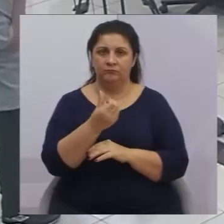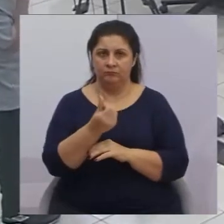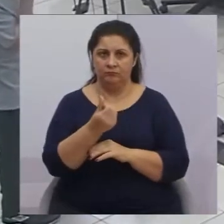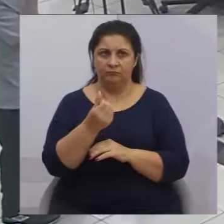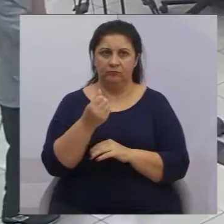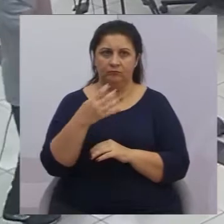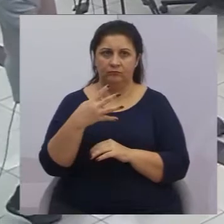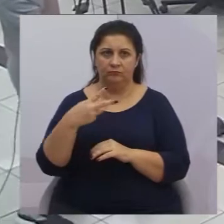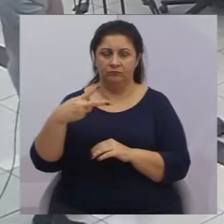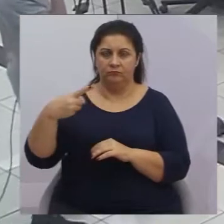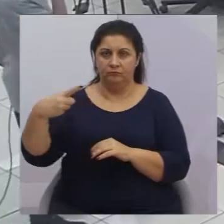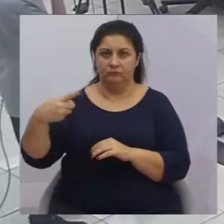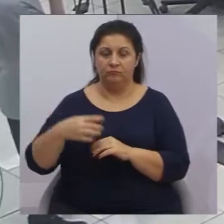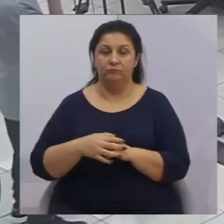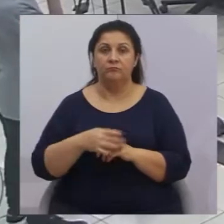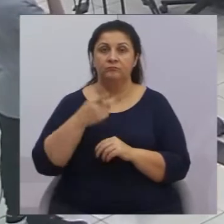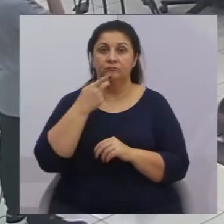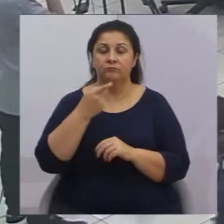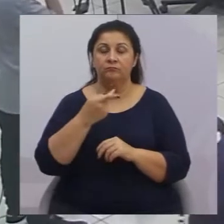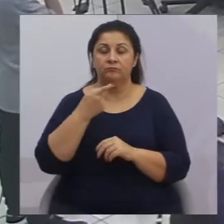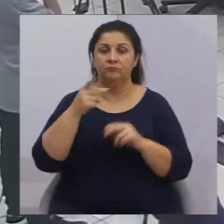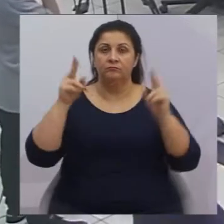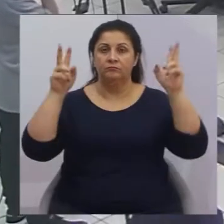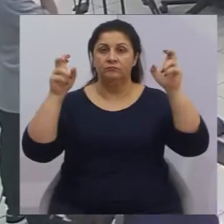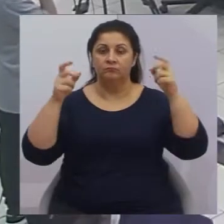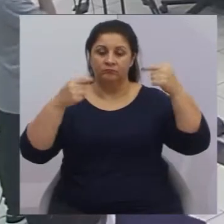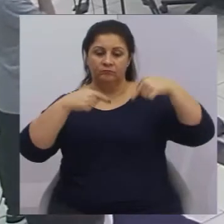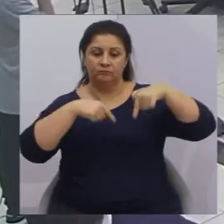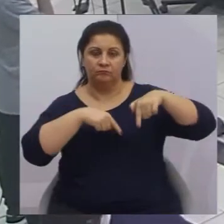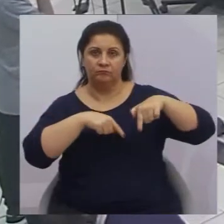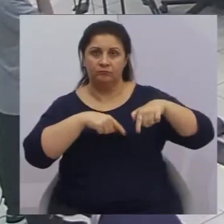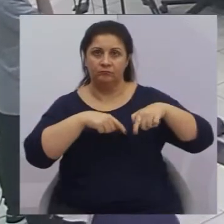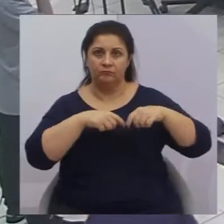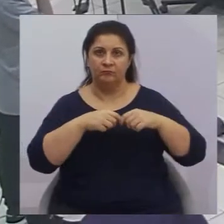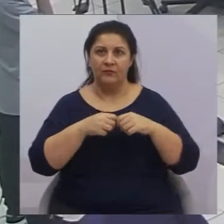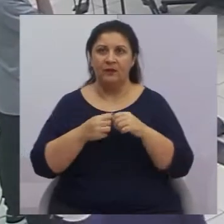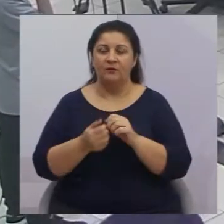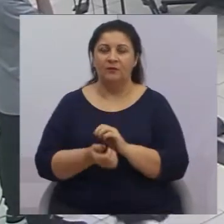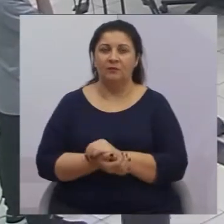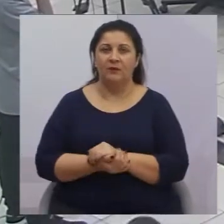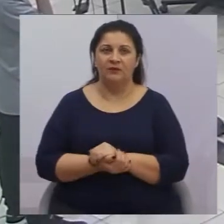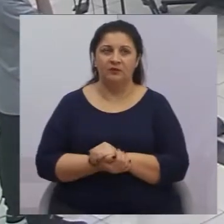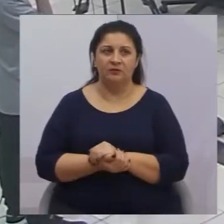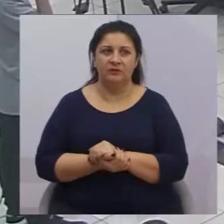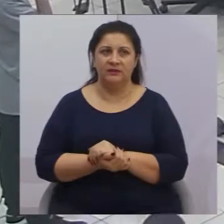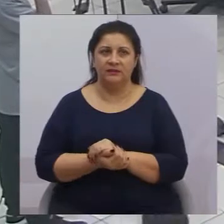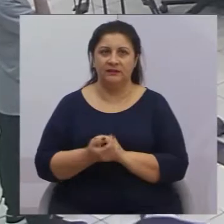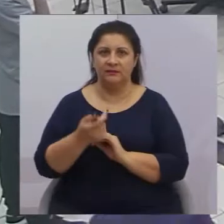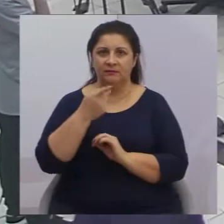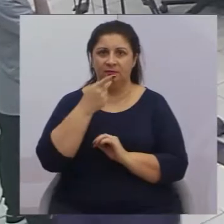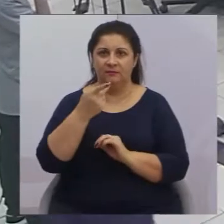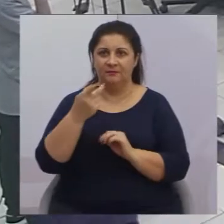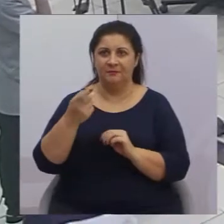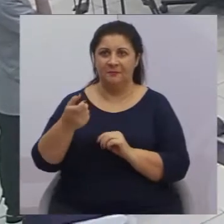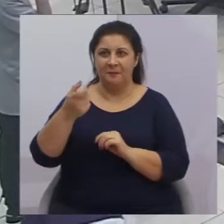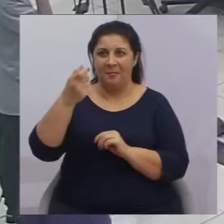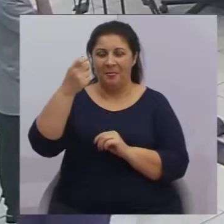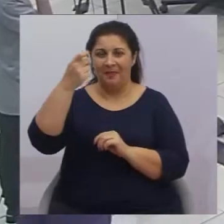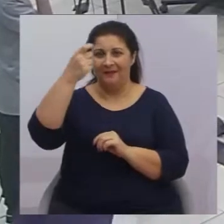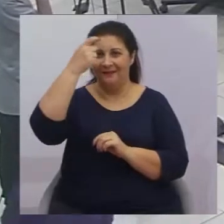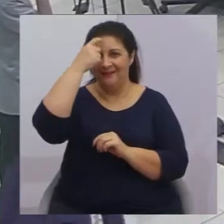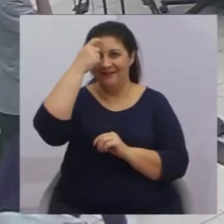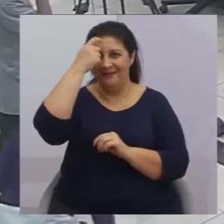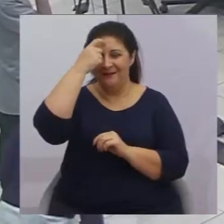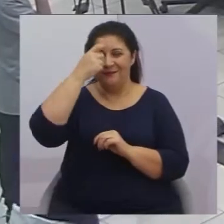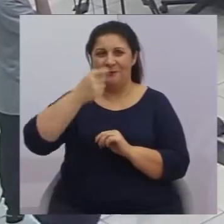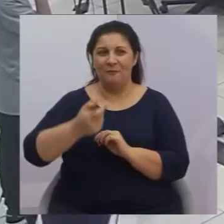6.402/2021, abordará o tema Combate à conscientização do síndrome de Boawart. A doutora terá